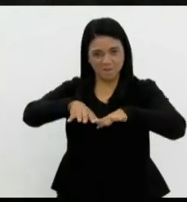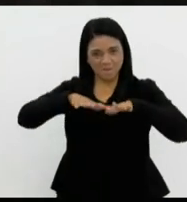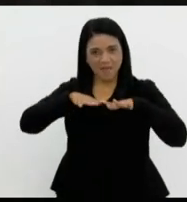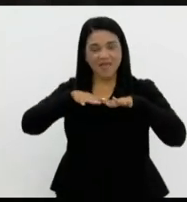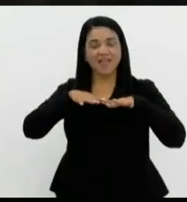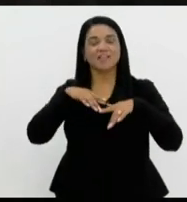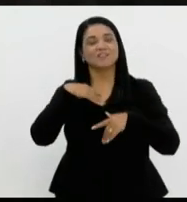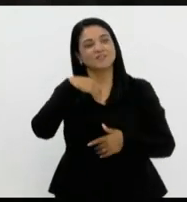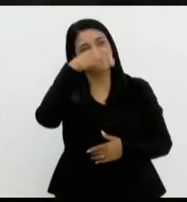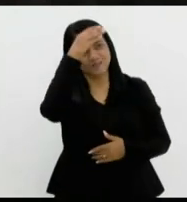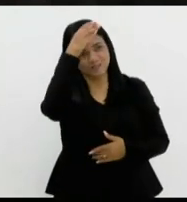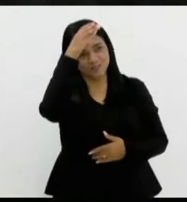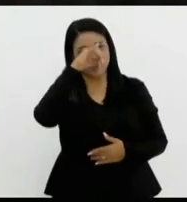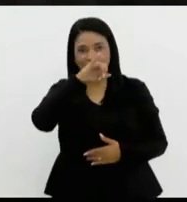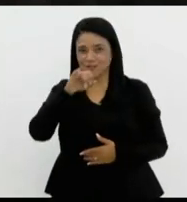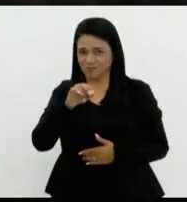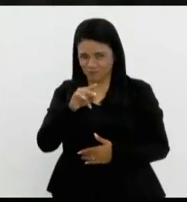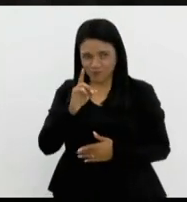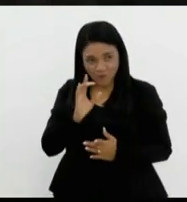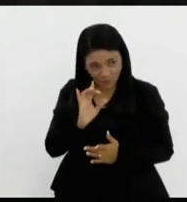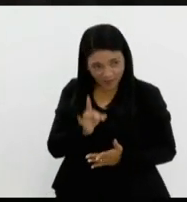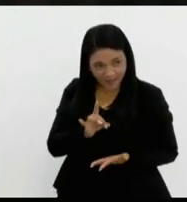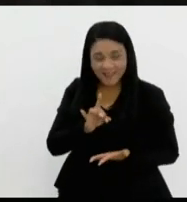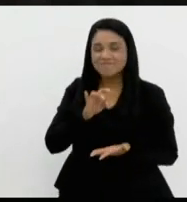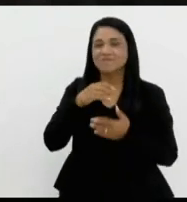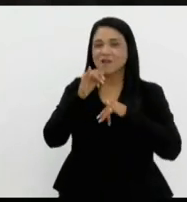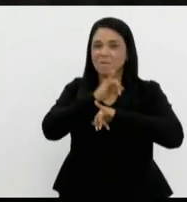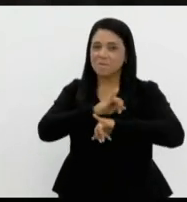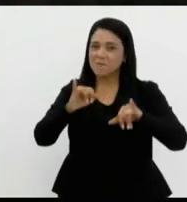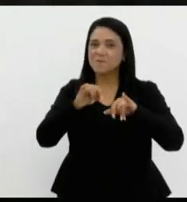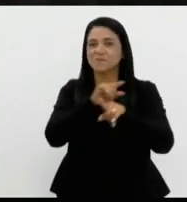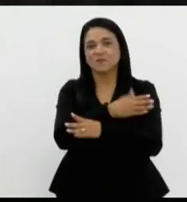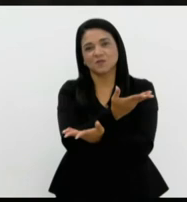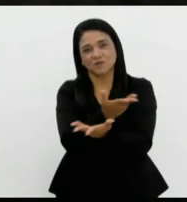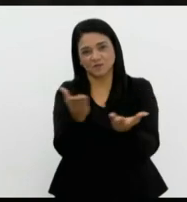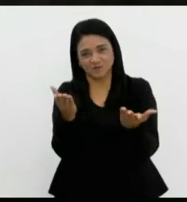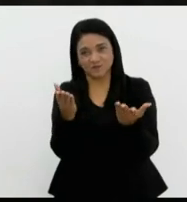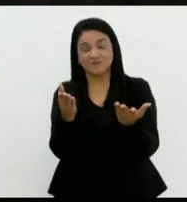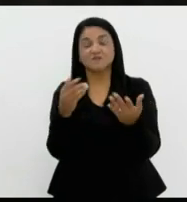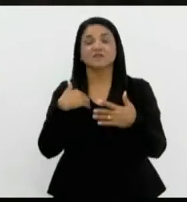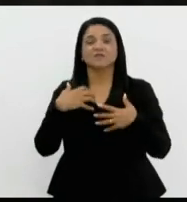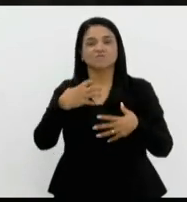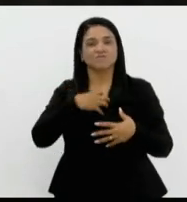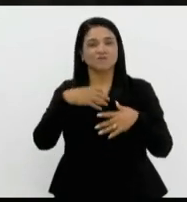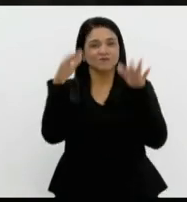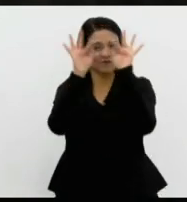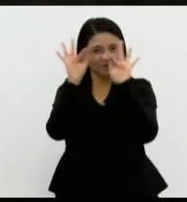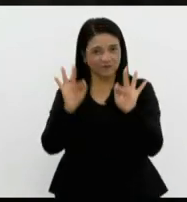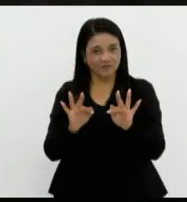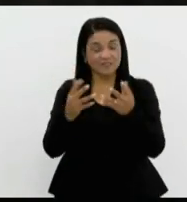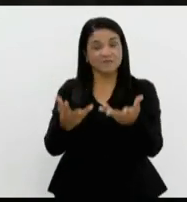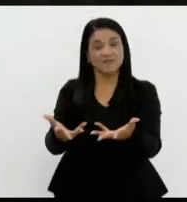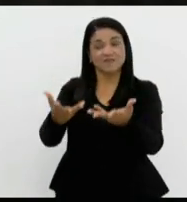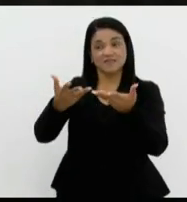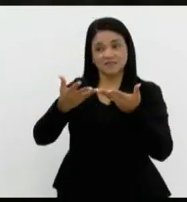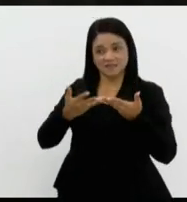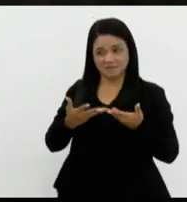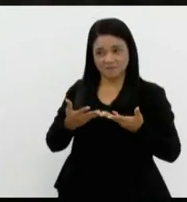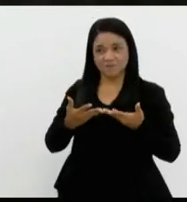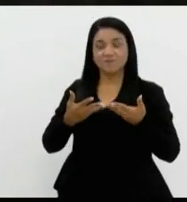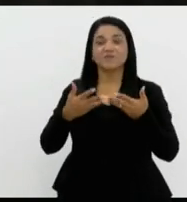Tia Ju, falando para todos vocês. Fiquei muito feliz também estar recebendo